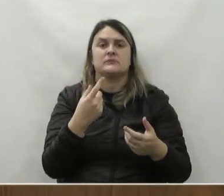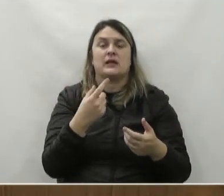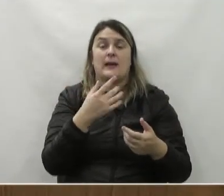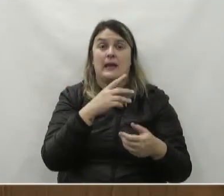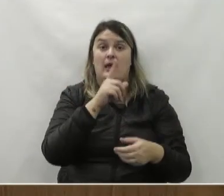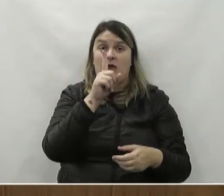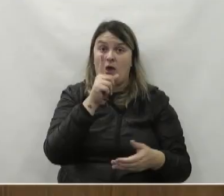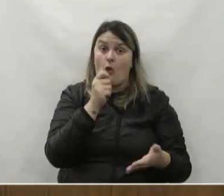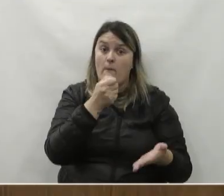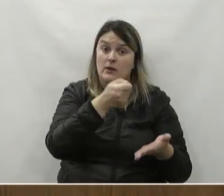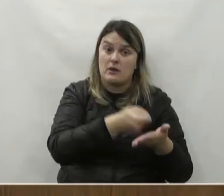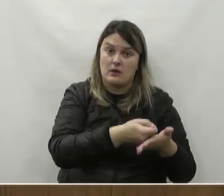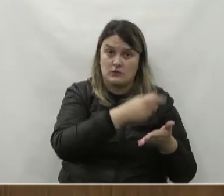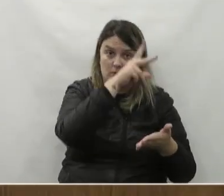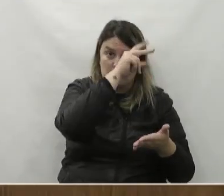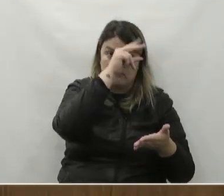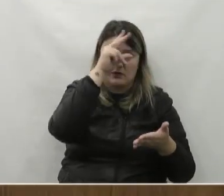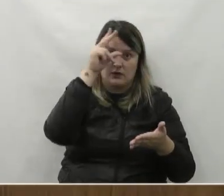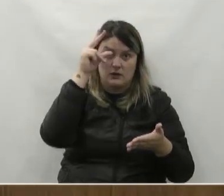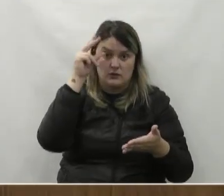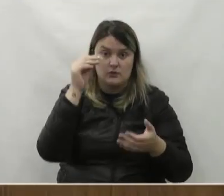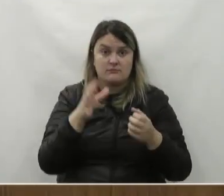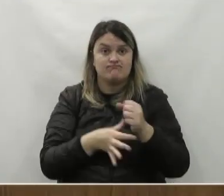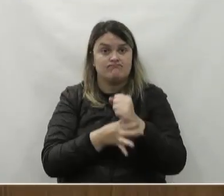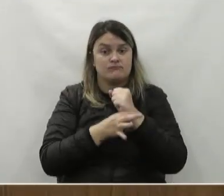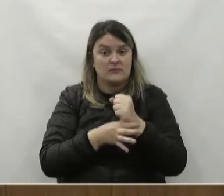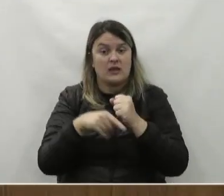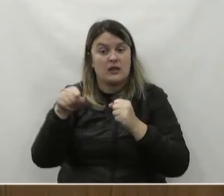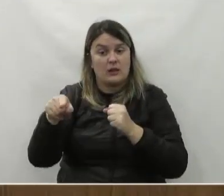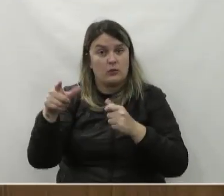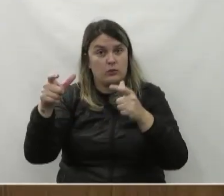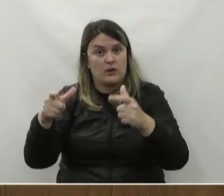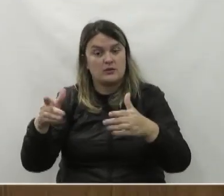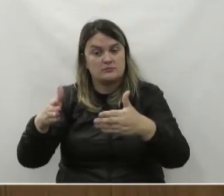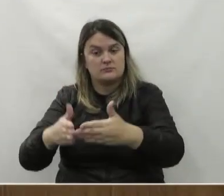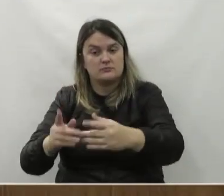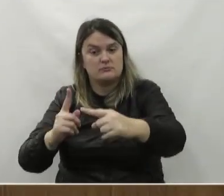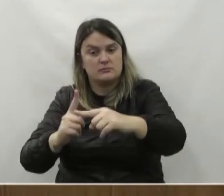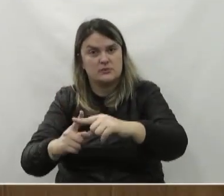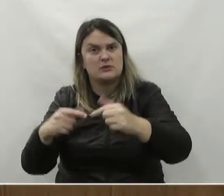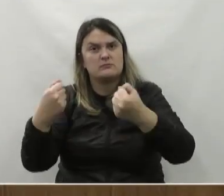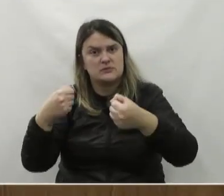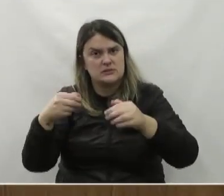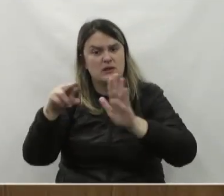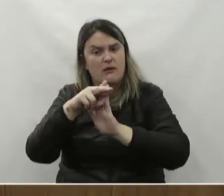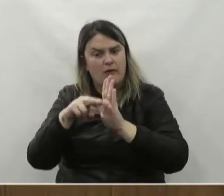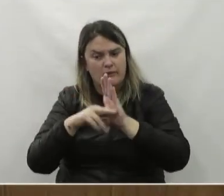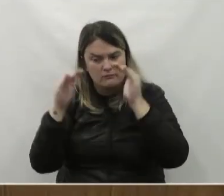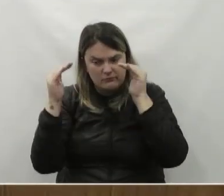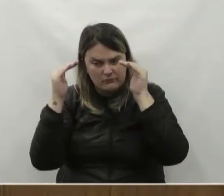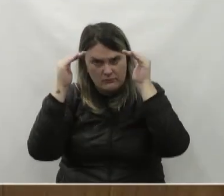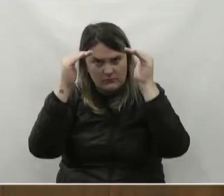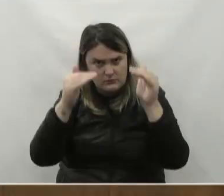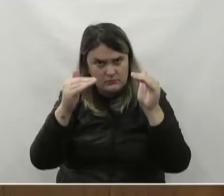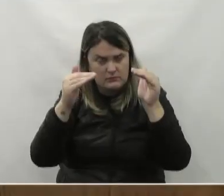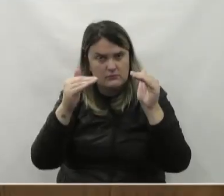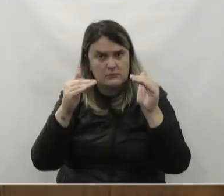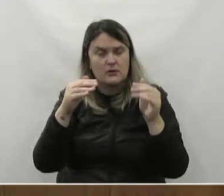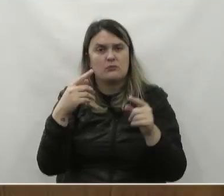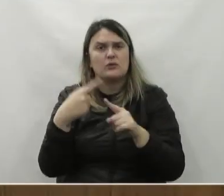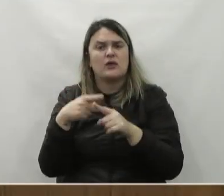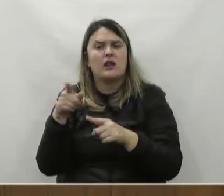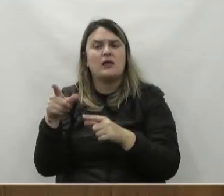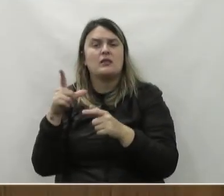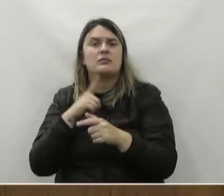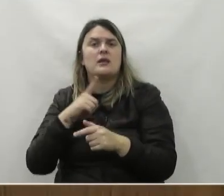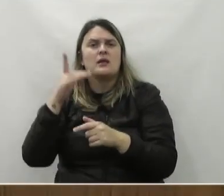poder público garantir que o cemitério municipal esteja em condições apropriadas, respeitando a memória dos que